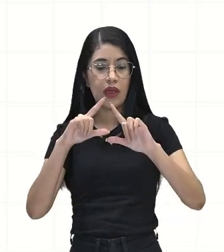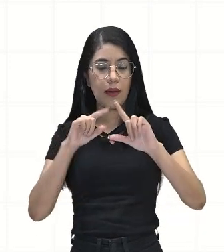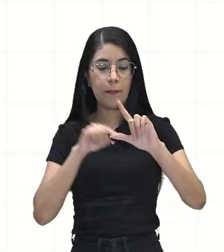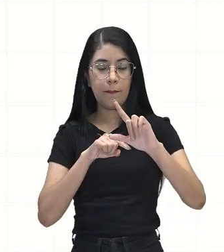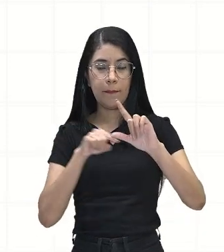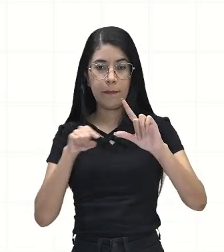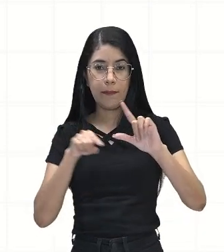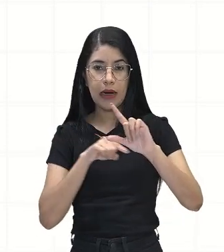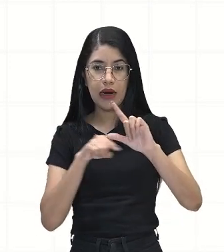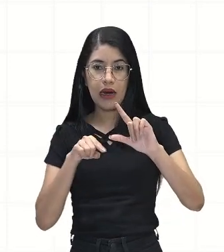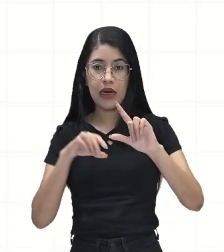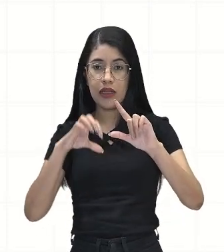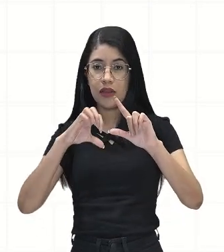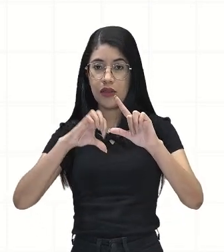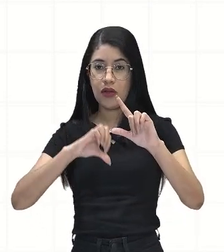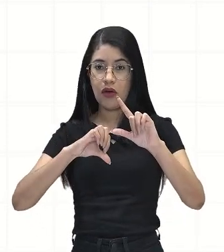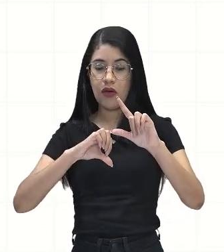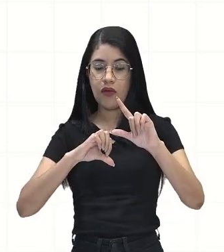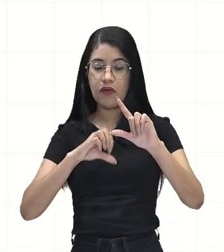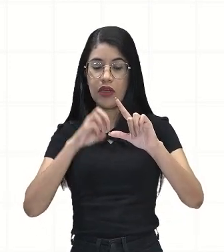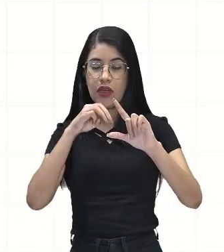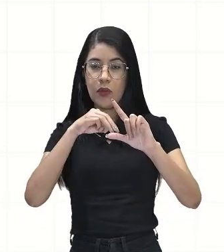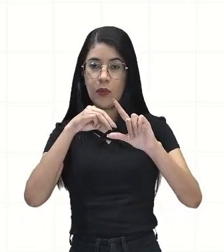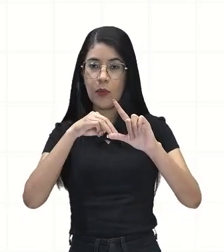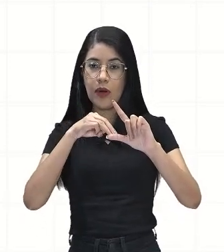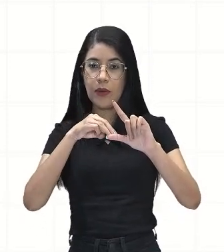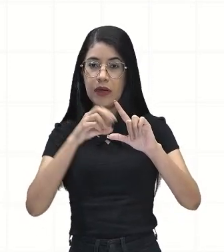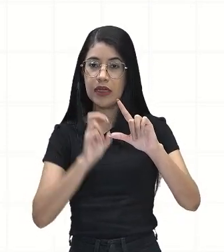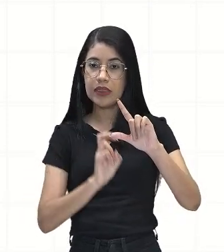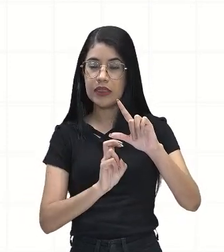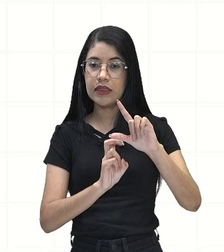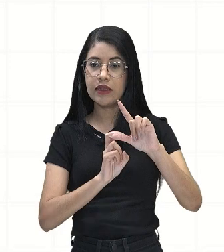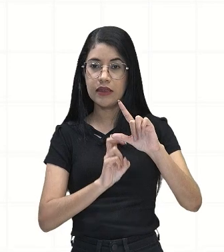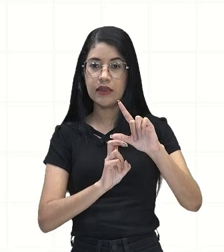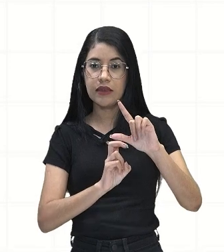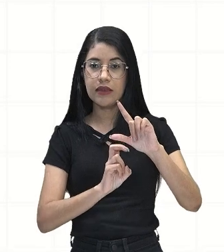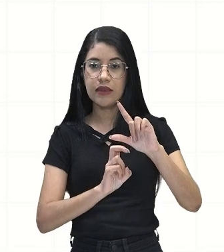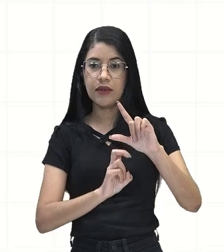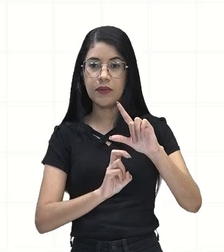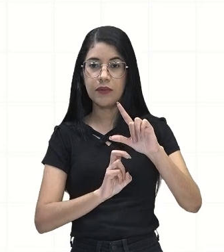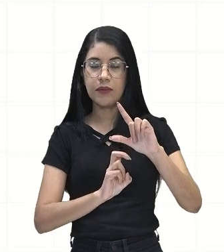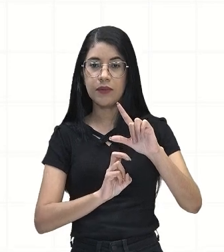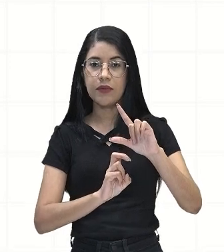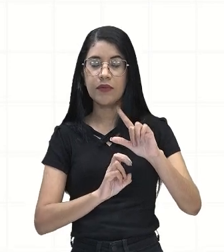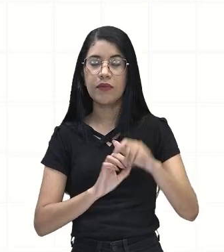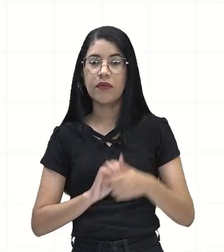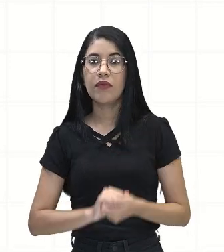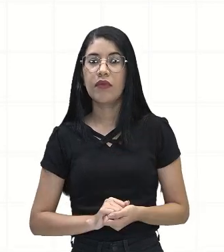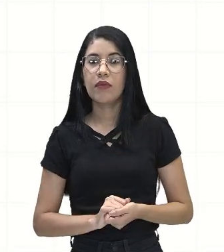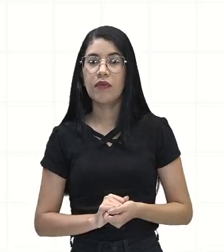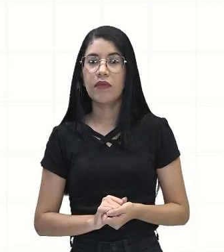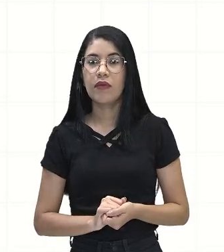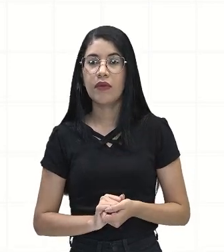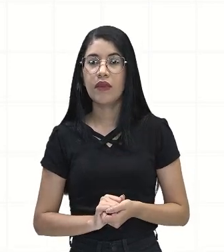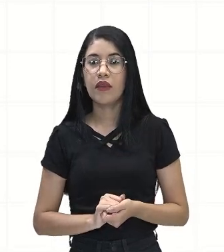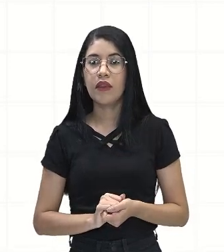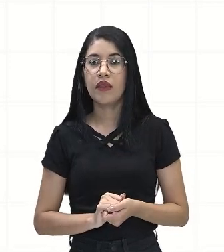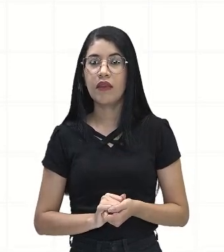mede 9 e aqui vai medir 5. Ok? Então agora a gente pode usar a segunda